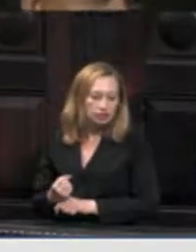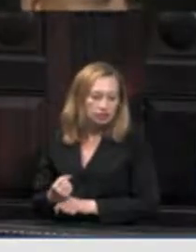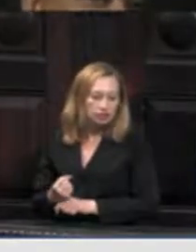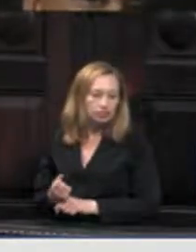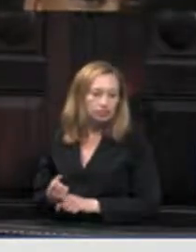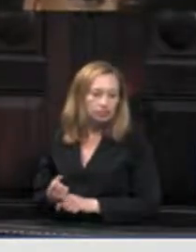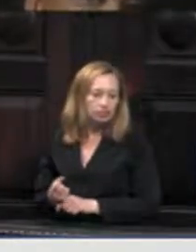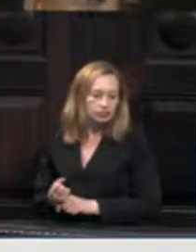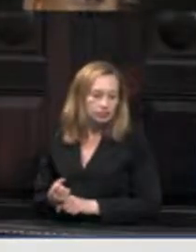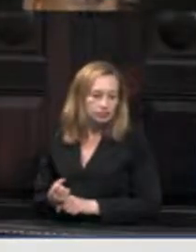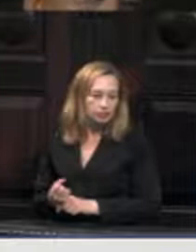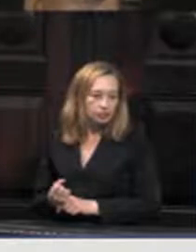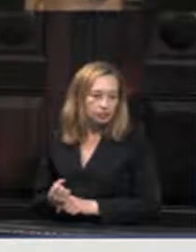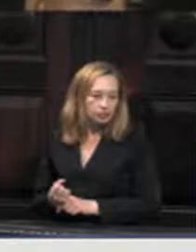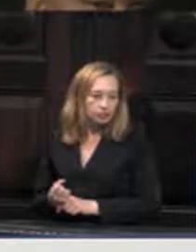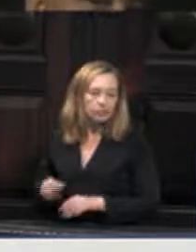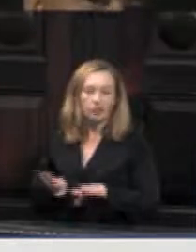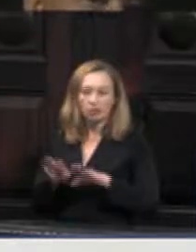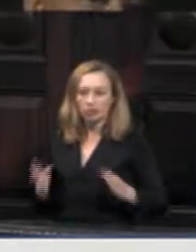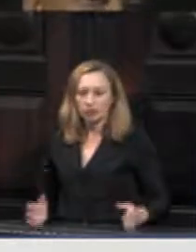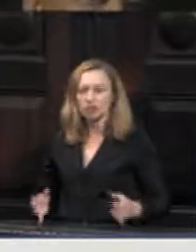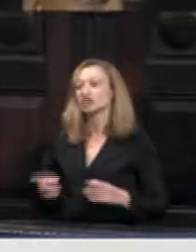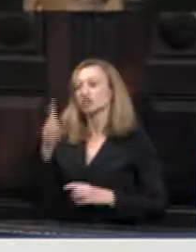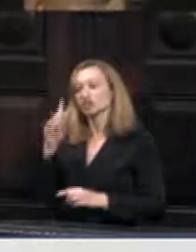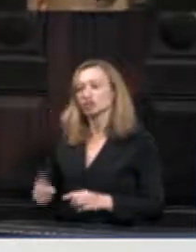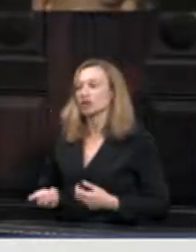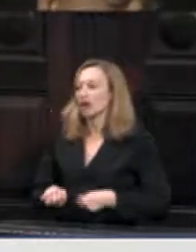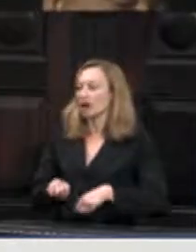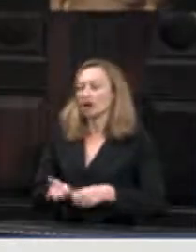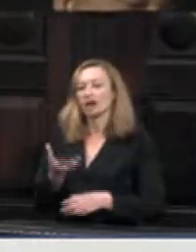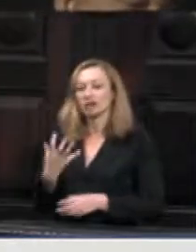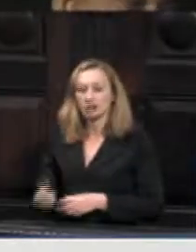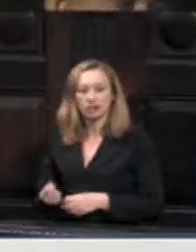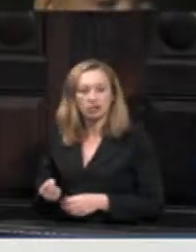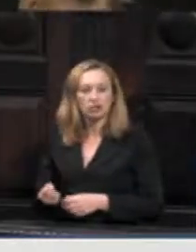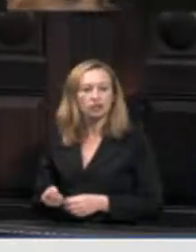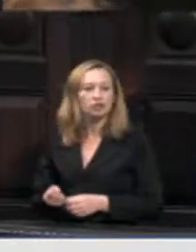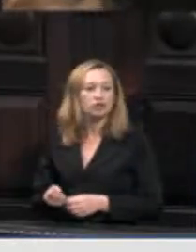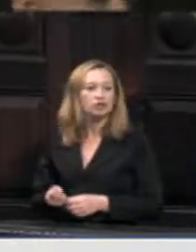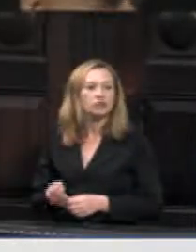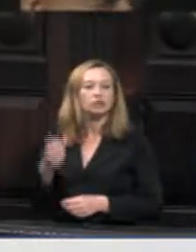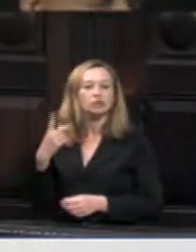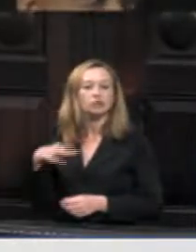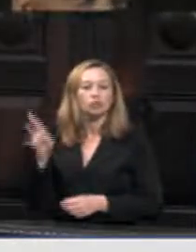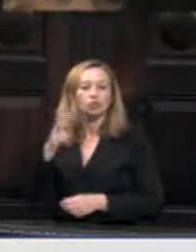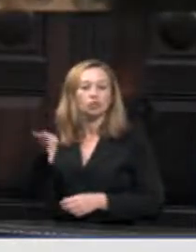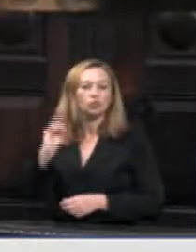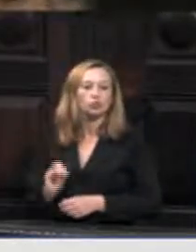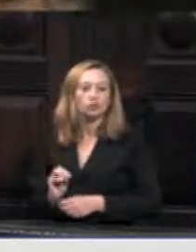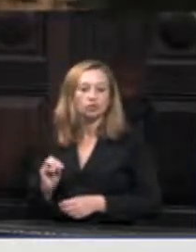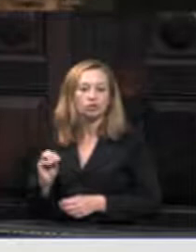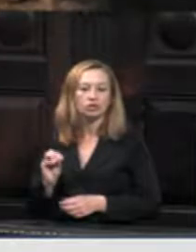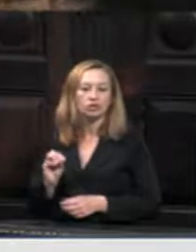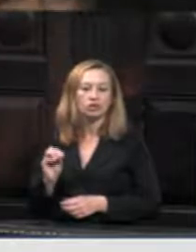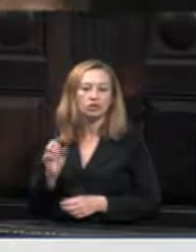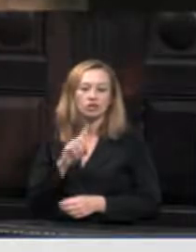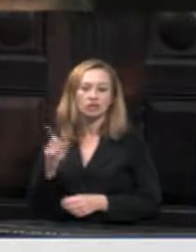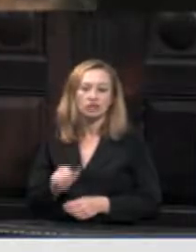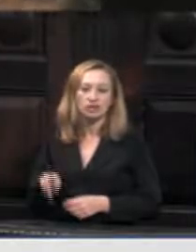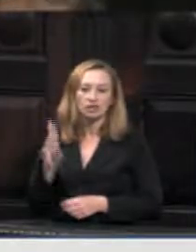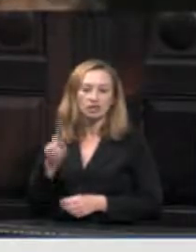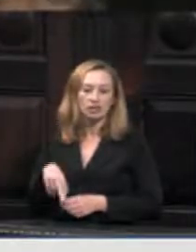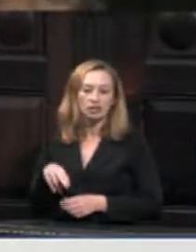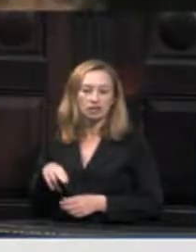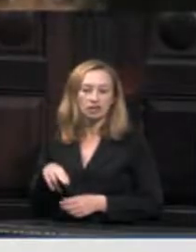controle, favorável. E da mesa diretora, favorável. Relatores, deputados Edson Albertasso, Bruno Dauari, Márcia Giovanni, Zeidan, Lucinha, Tiago Pampolha, Marcelo